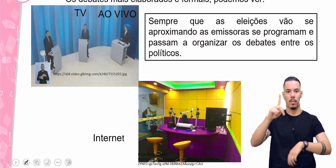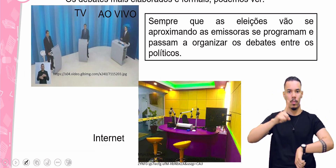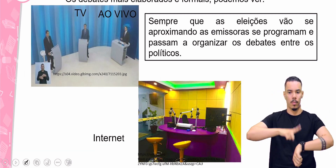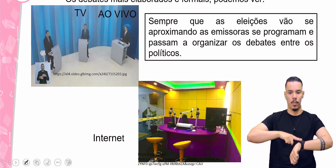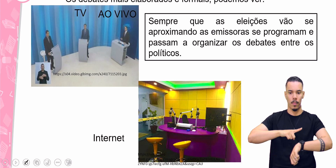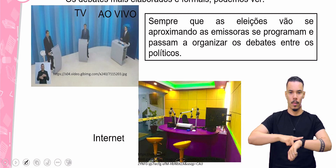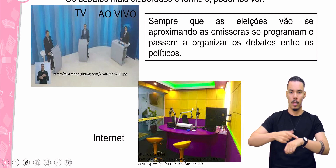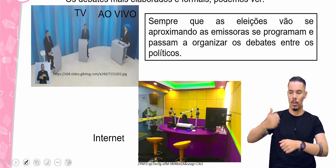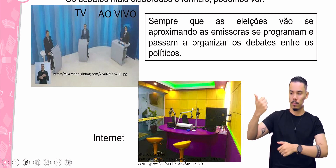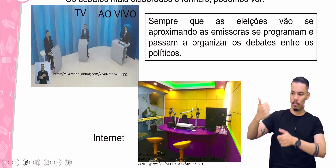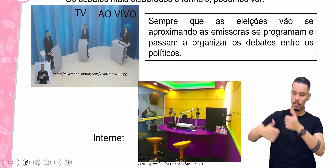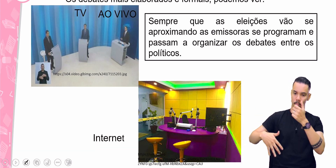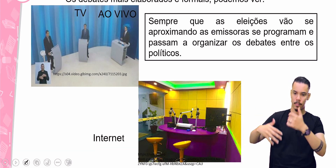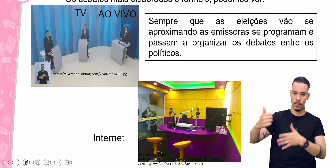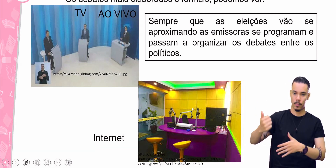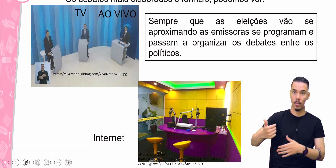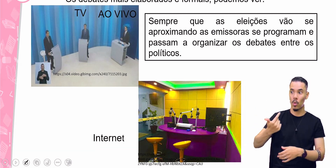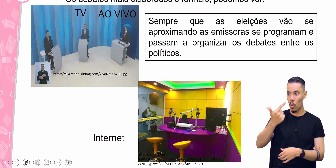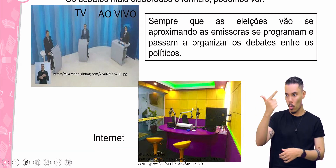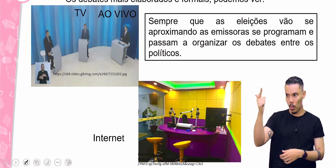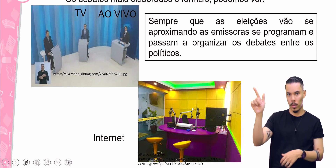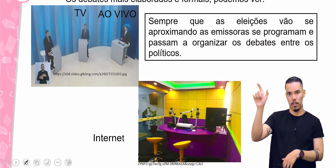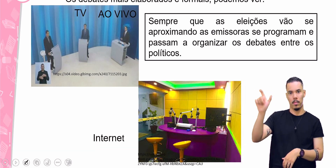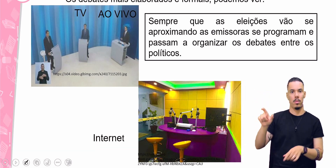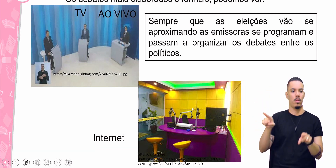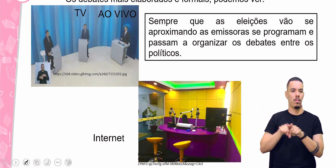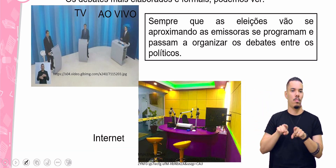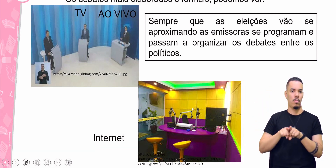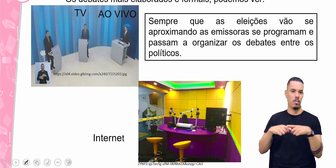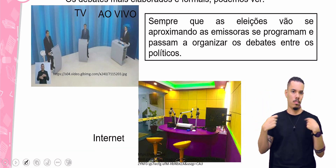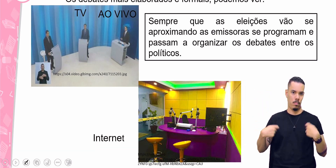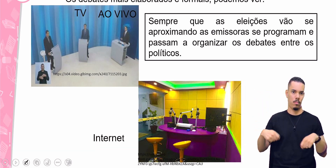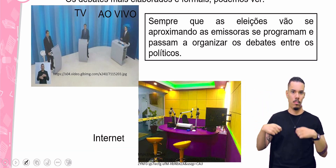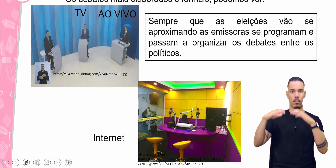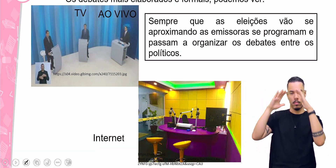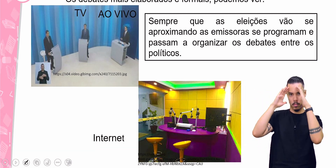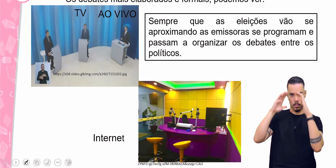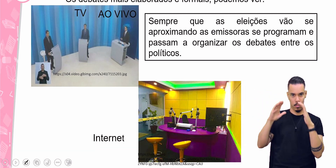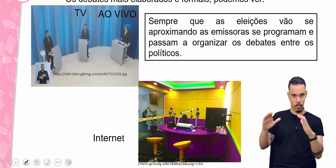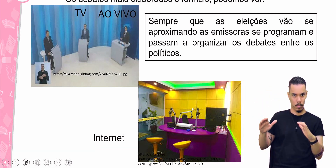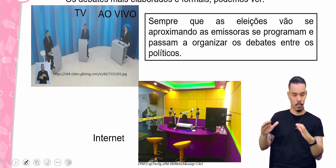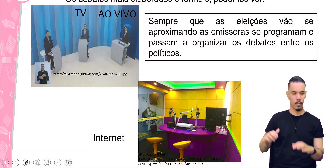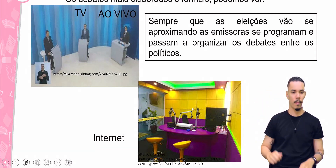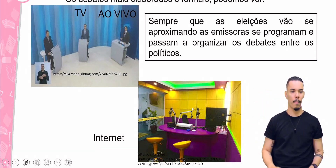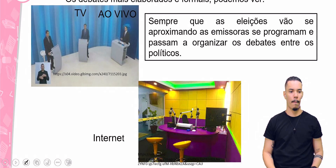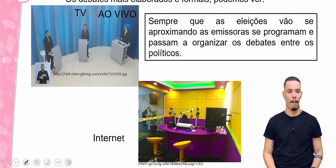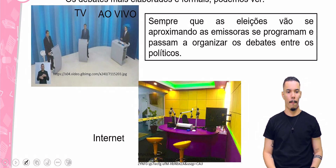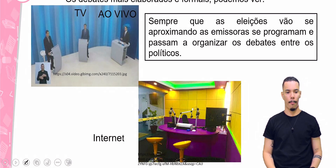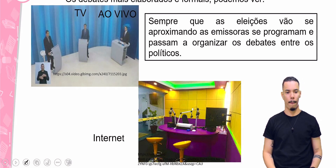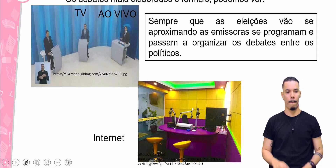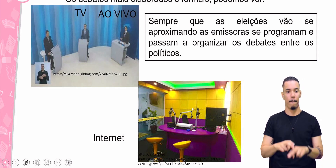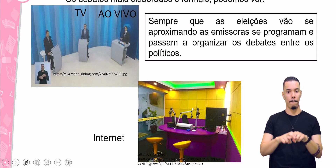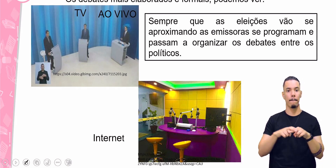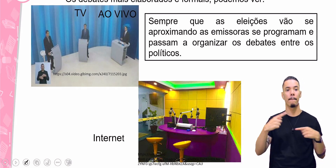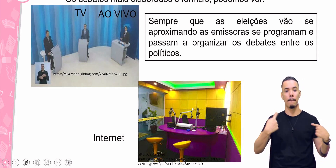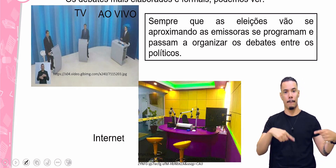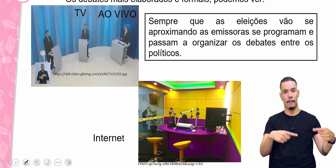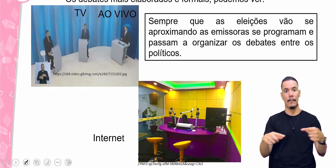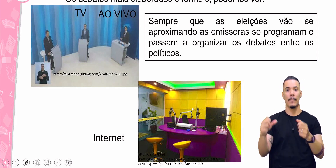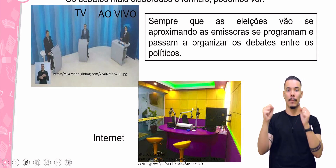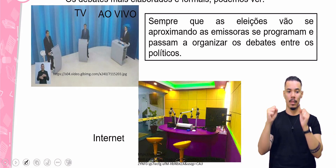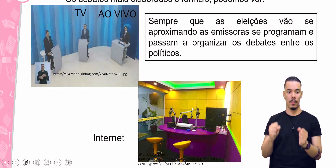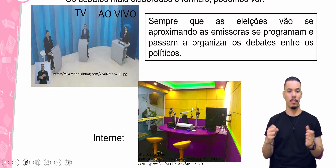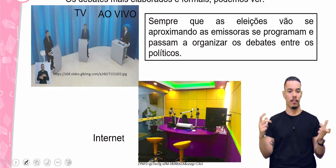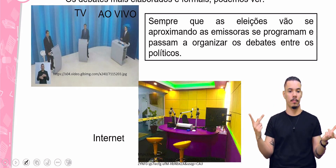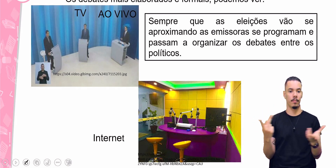de fala, a fala do outro também. Beleza? Então, aqui, ó, o debate também pode